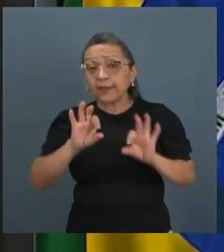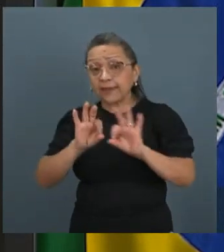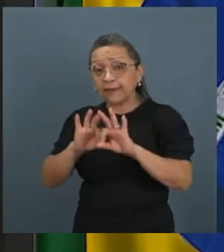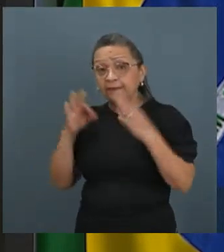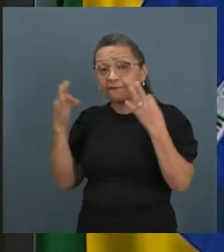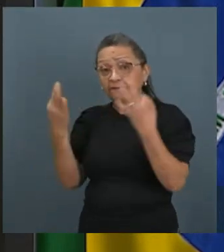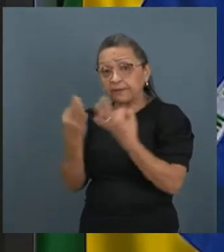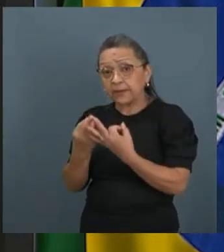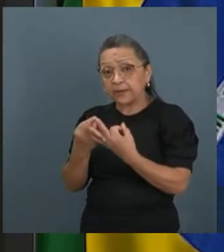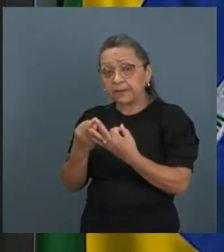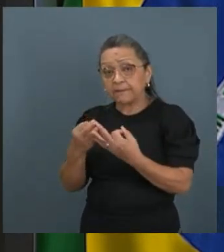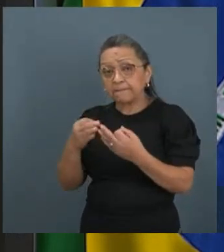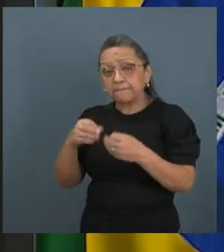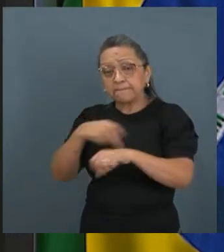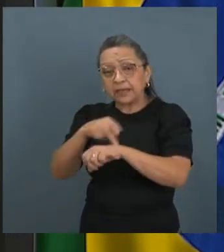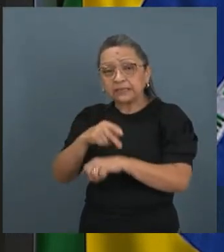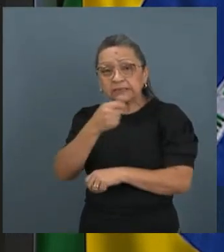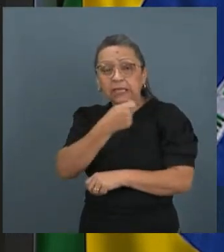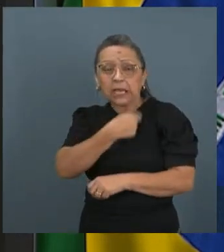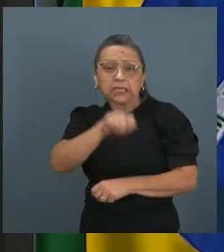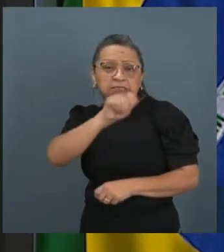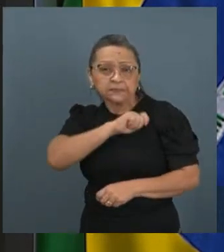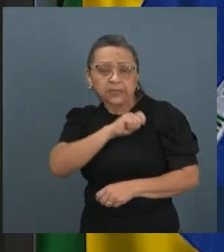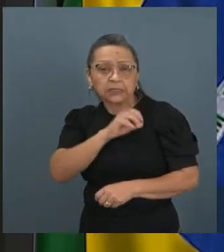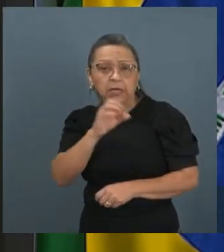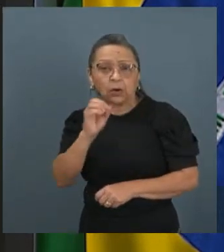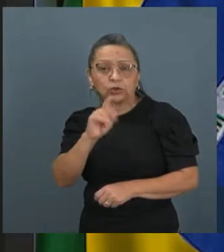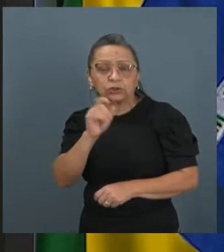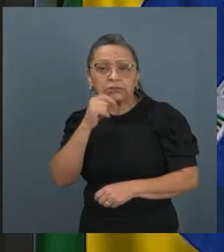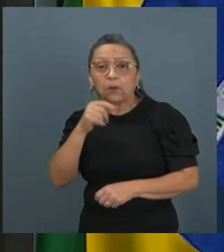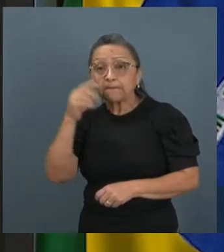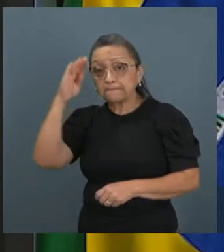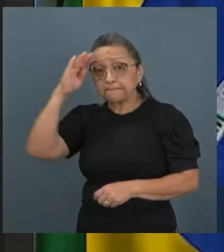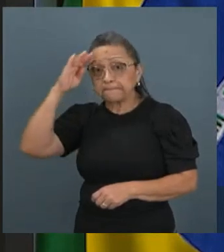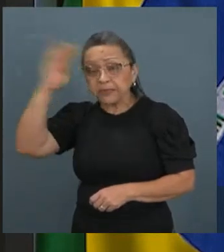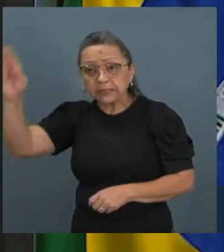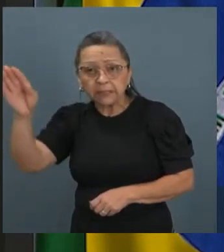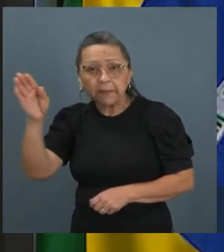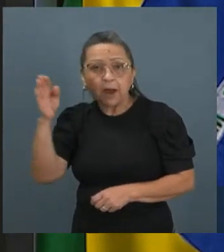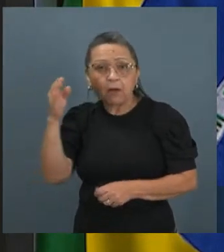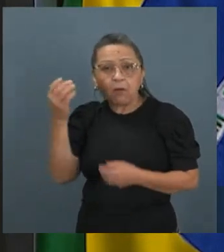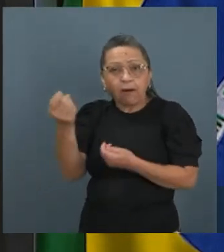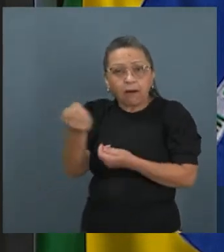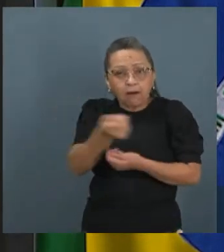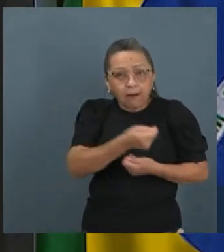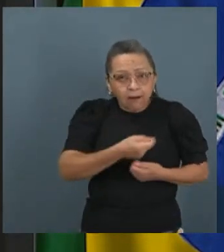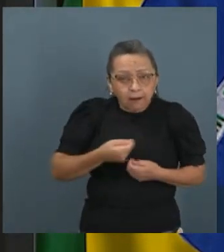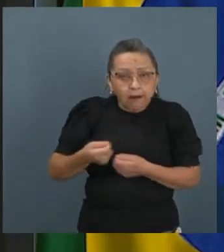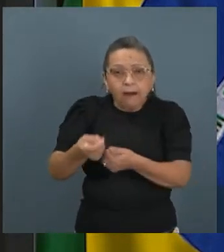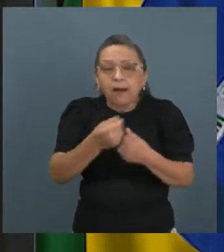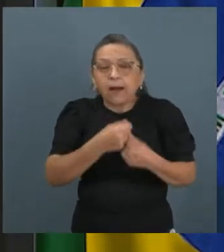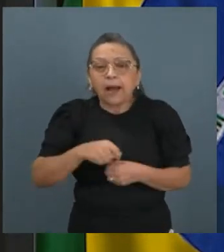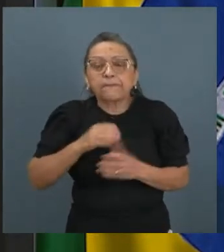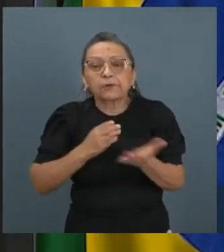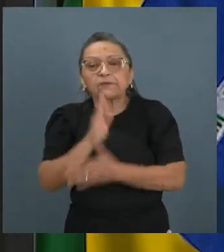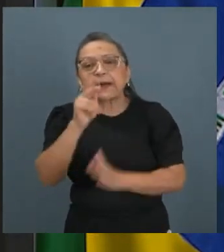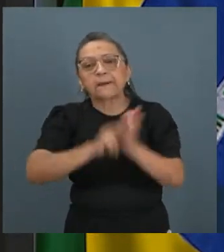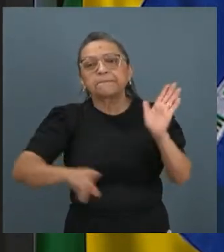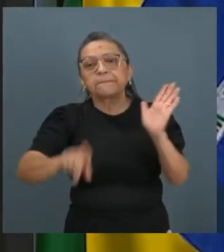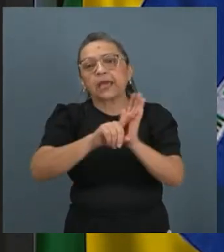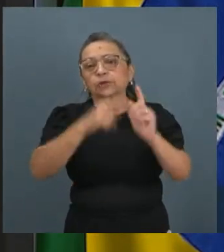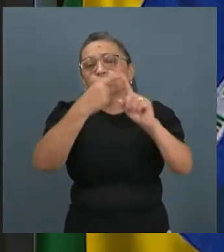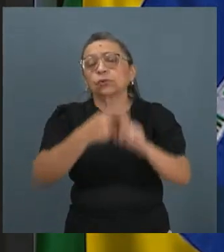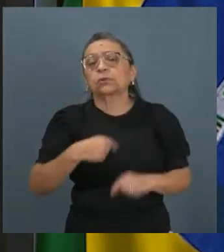Ortiz da Espanha é um dos principais lobistas interessados na aprovação desse PL da jogatina.